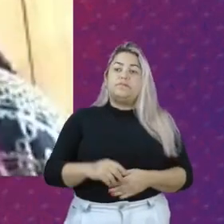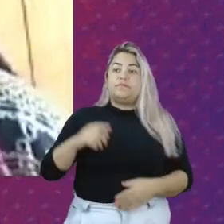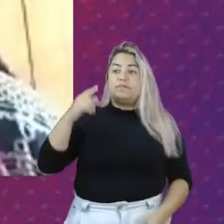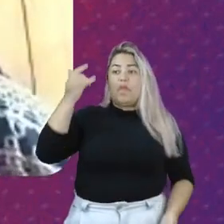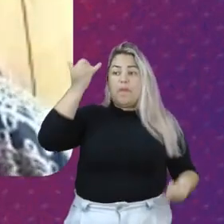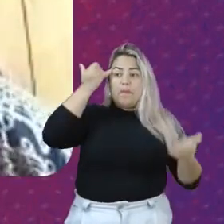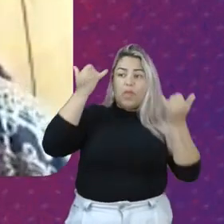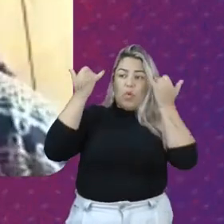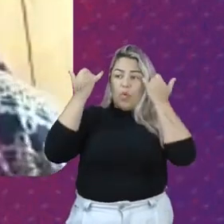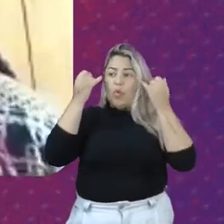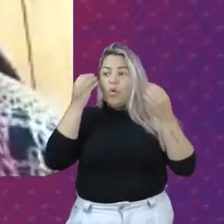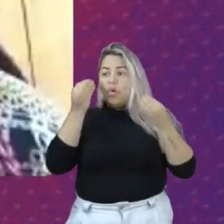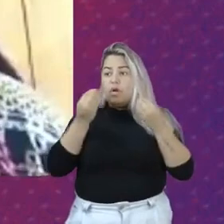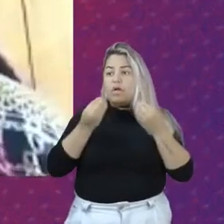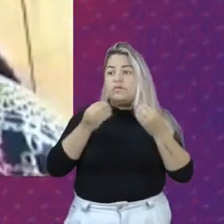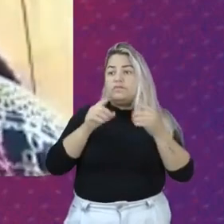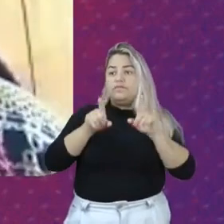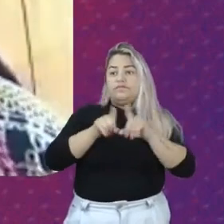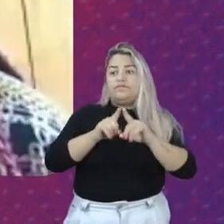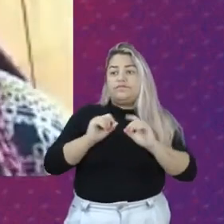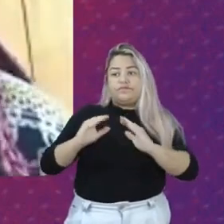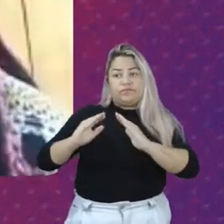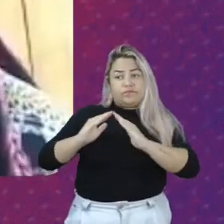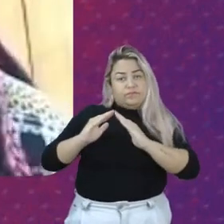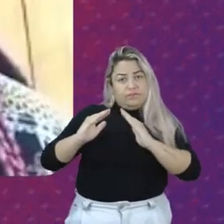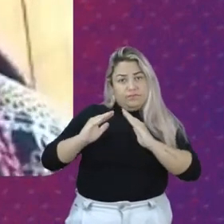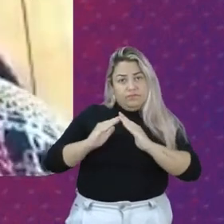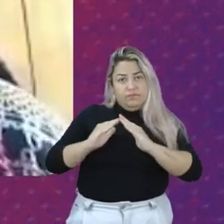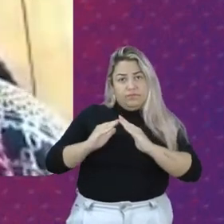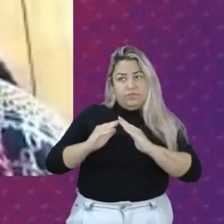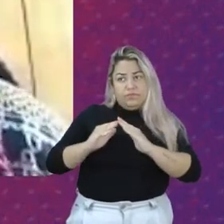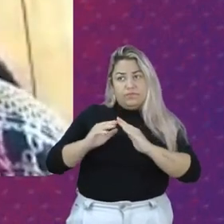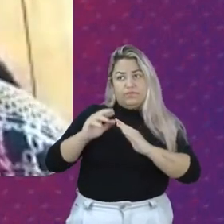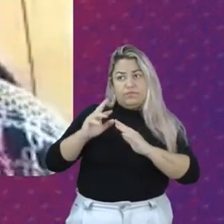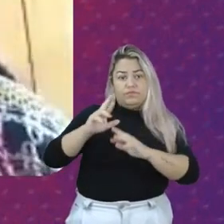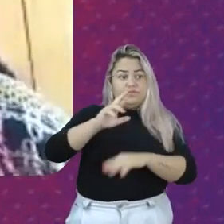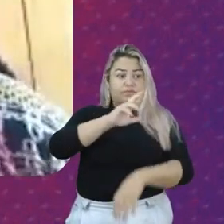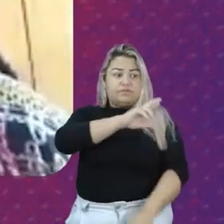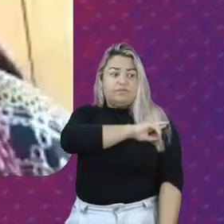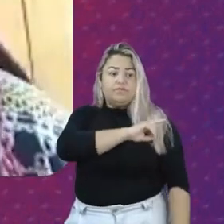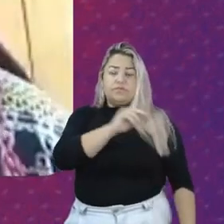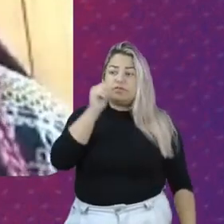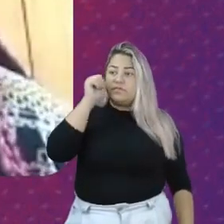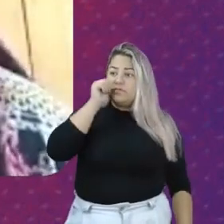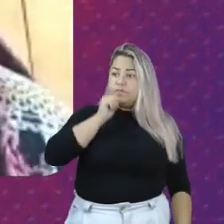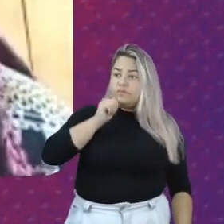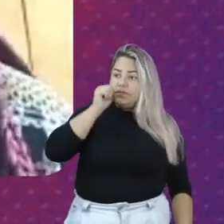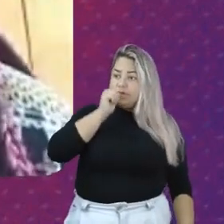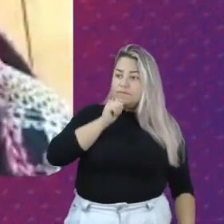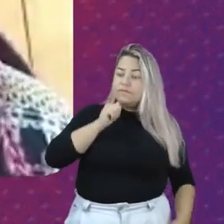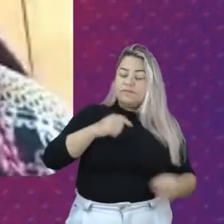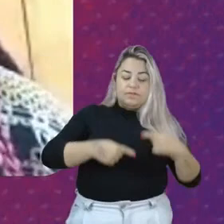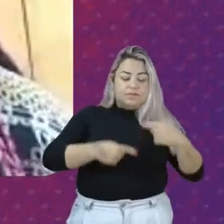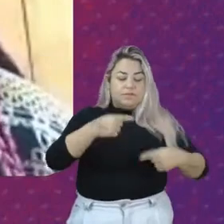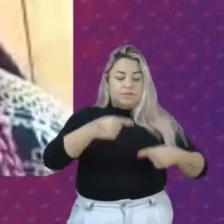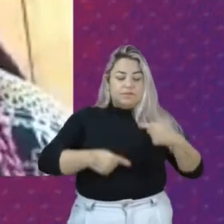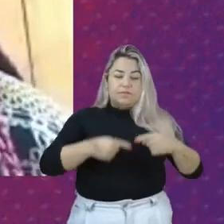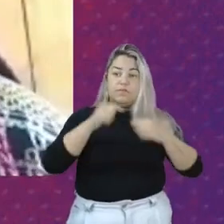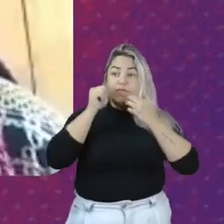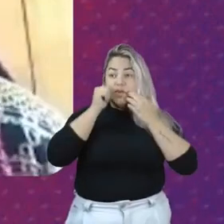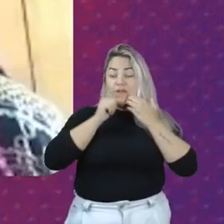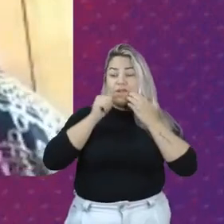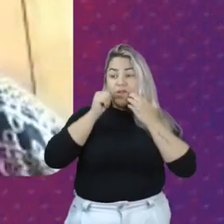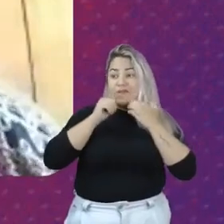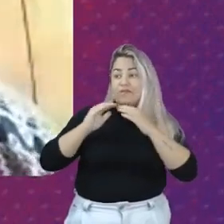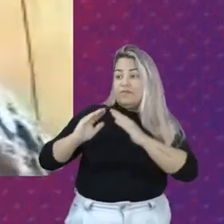Pensando a lógica de que a maioria desses domicílios é chefiado por mulheres, a importância da discussão com as mulheres de